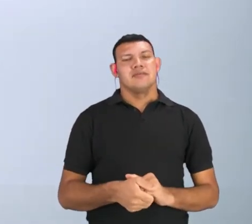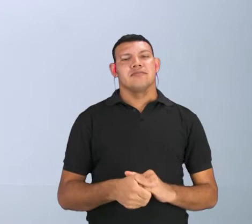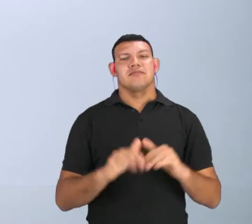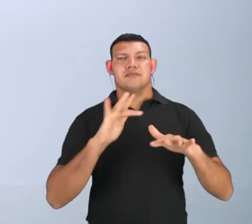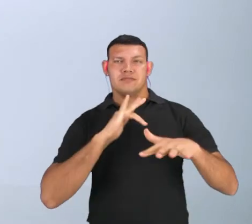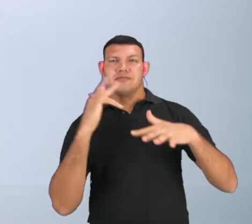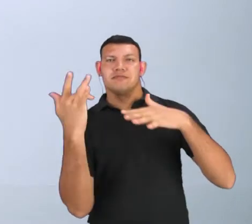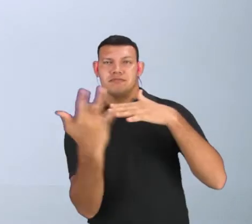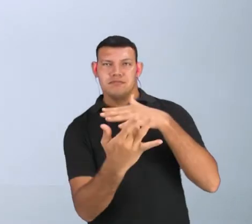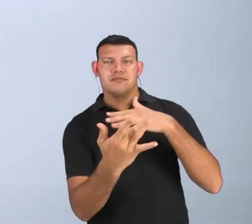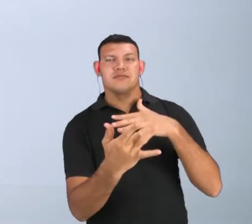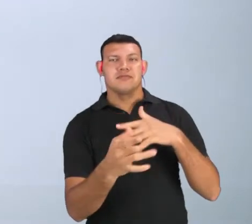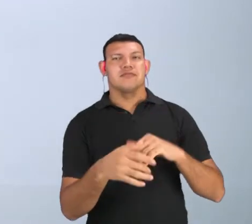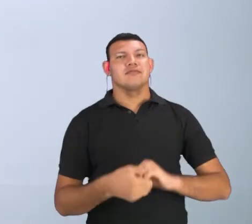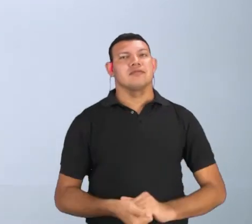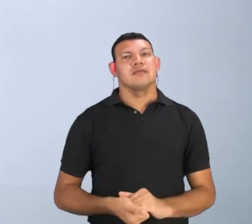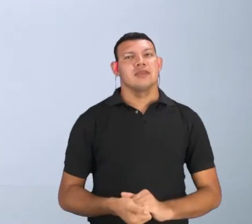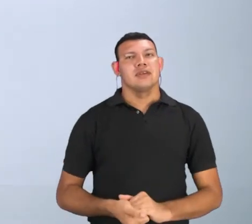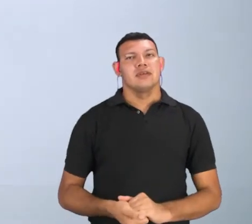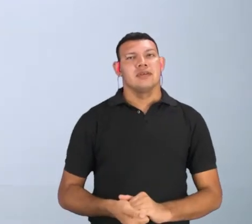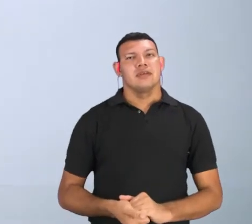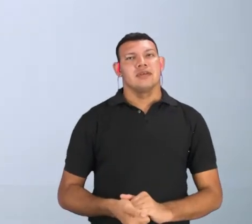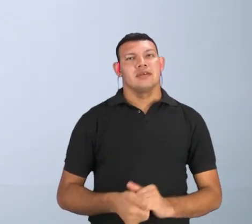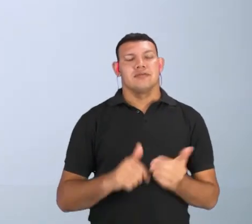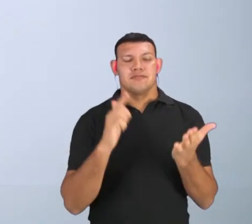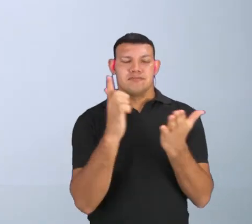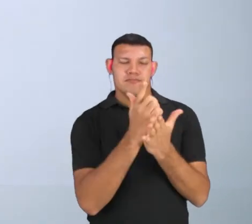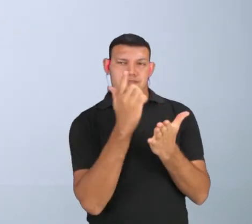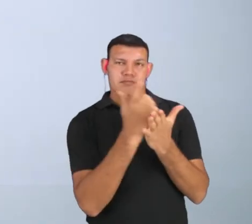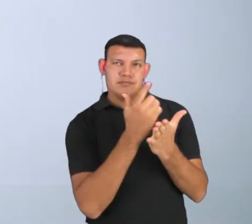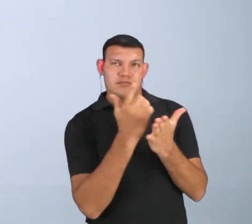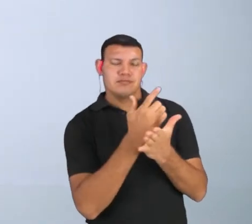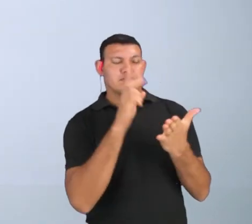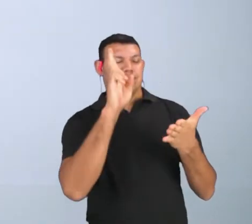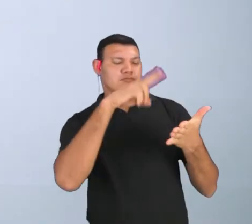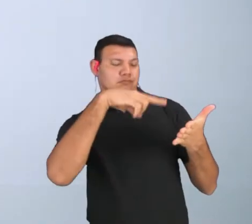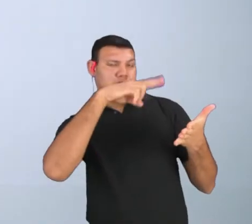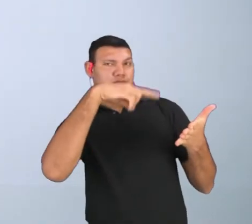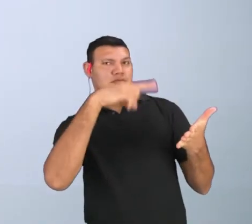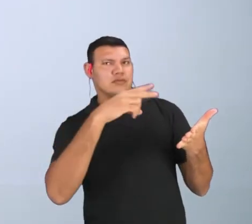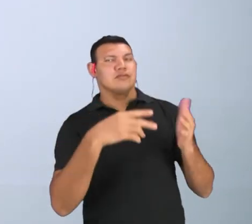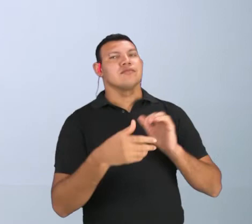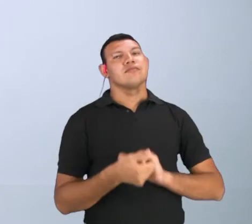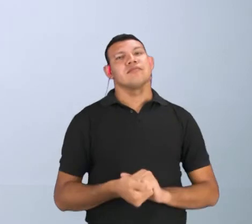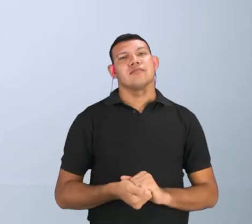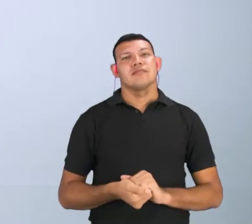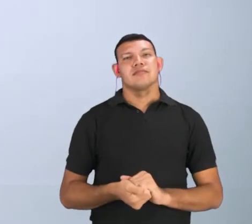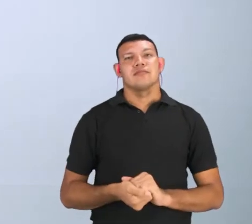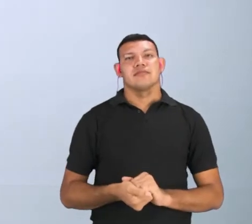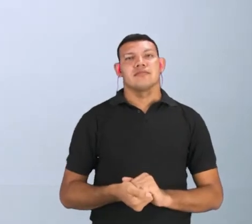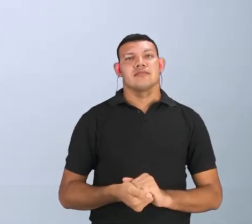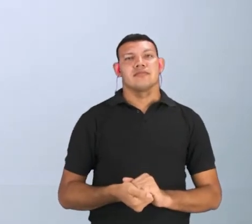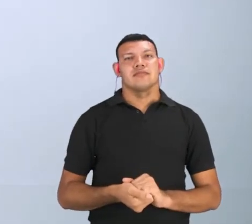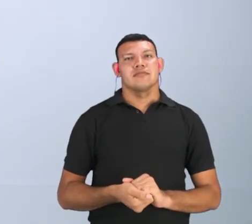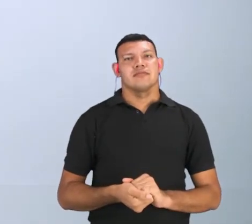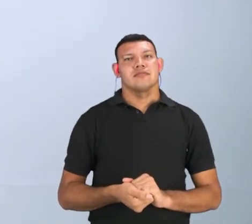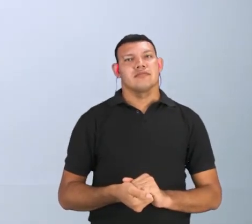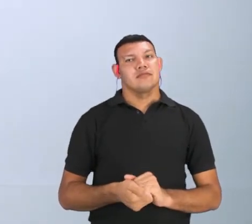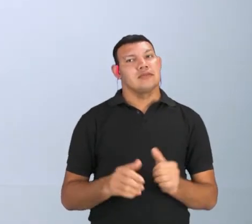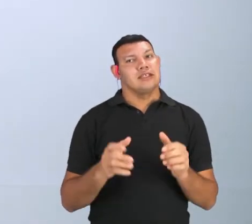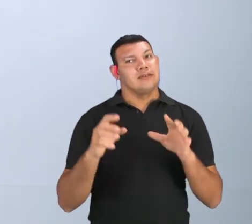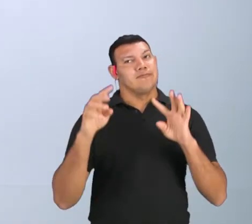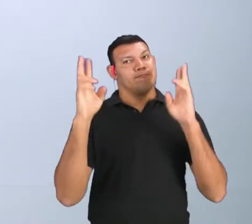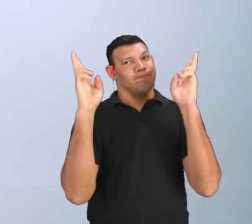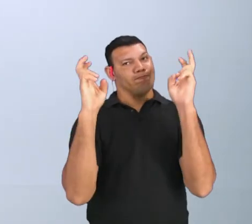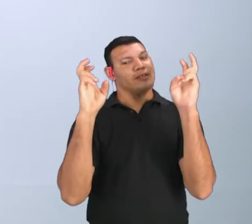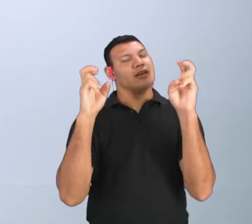nas redes sociais. Mas eu falo na questão do livro, né? Na questão da leitura, etc. Mas vamos seguindo, porque isso é um tema